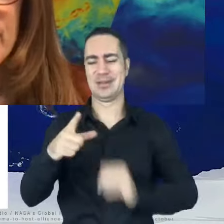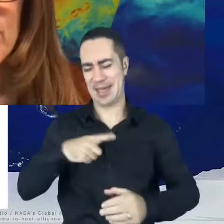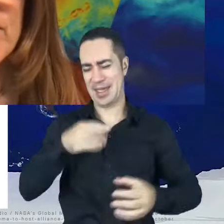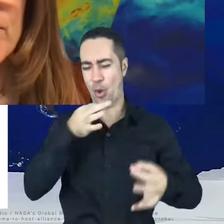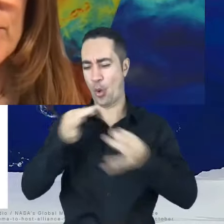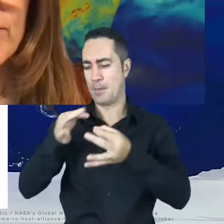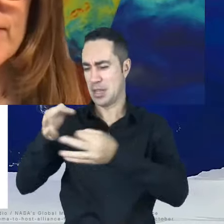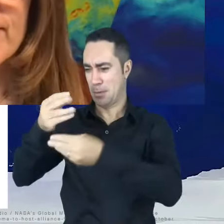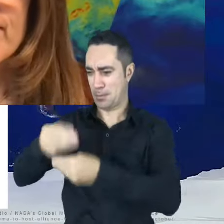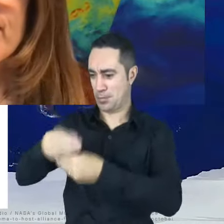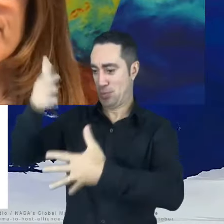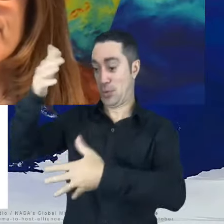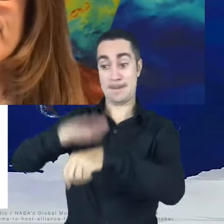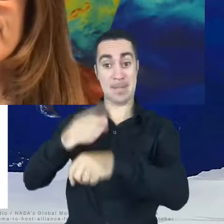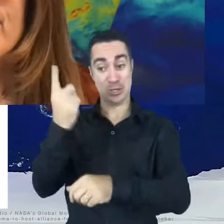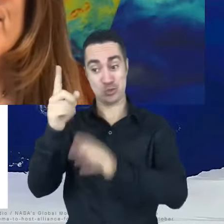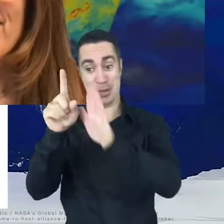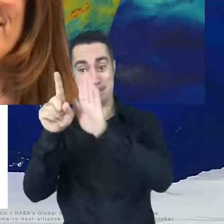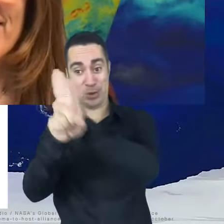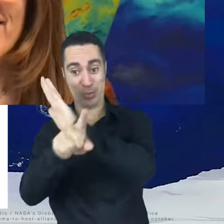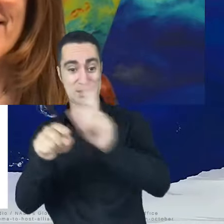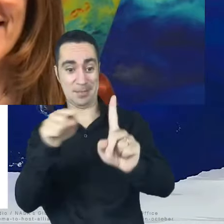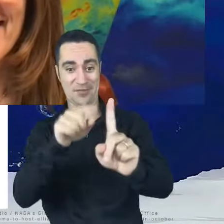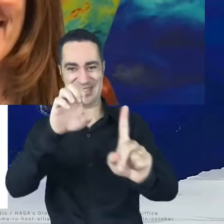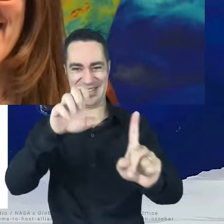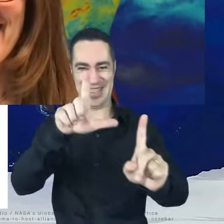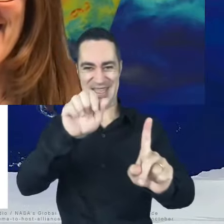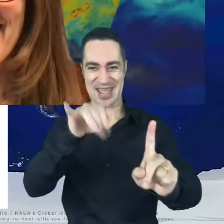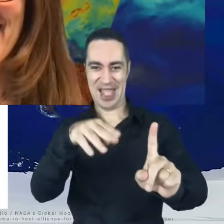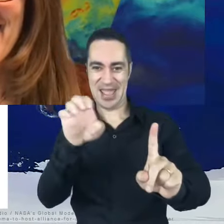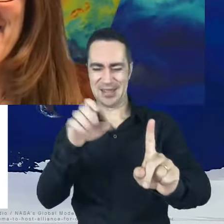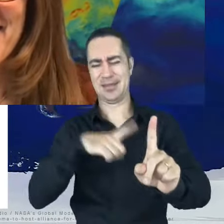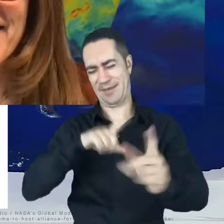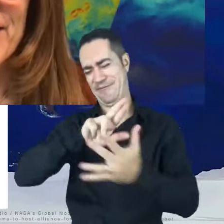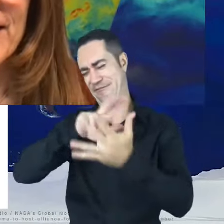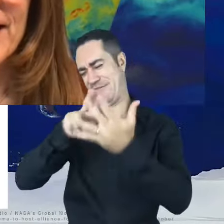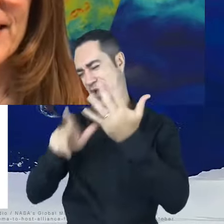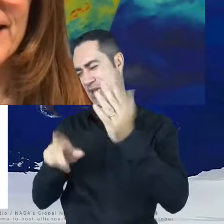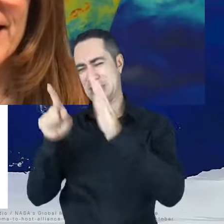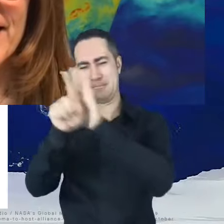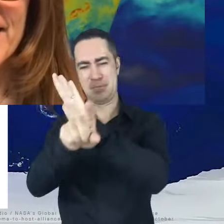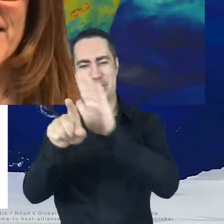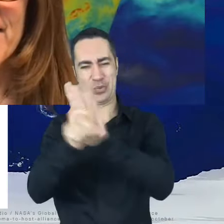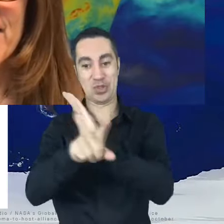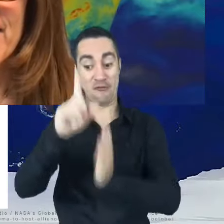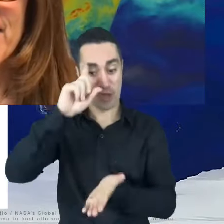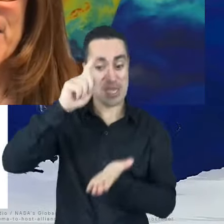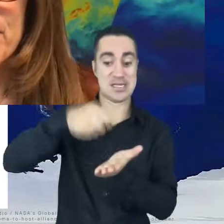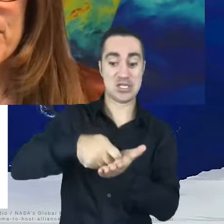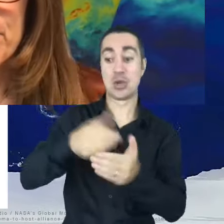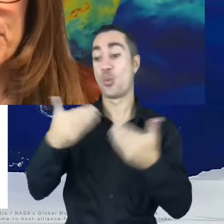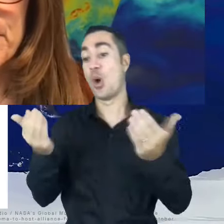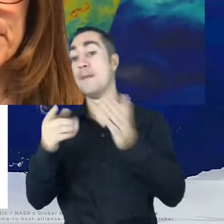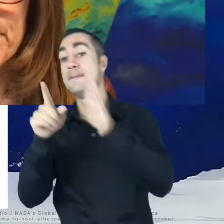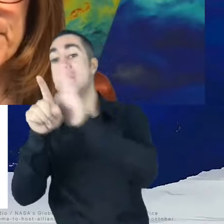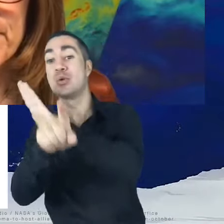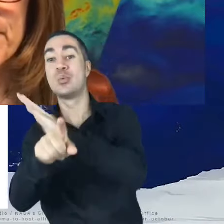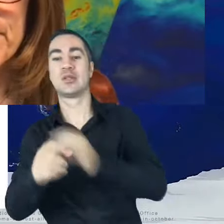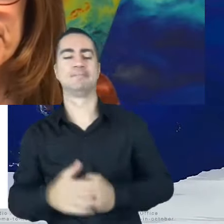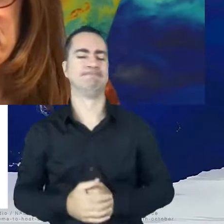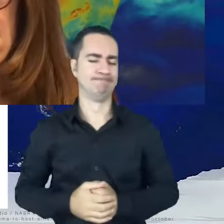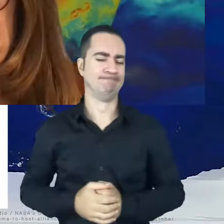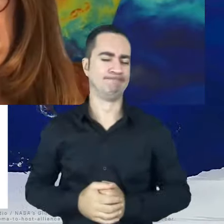Elaine. Mas temos muitas. Vou decidir qual vou fazer. Como a Suécia